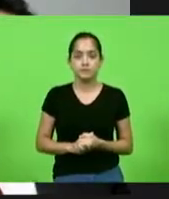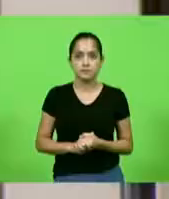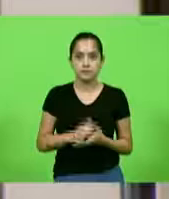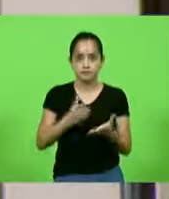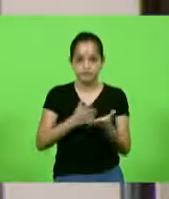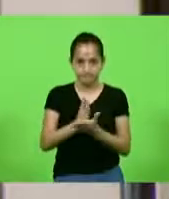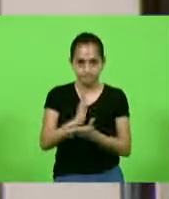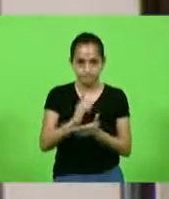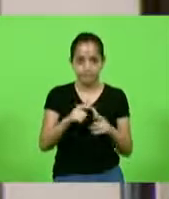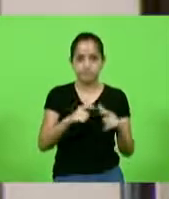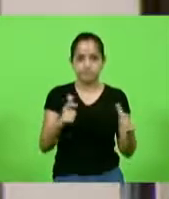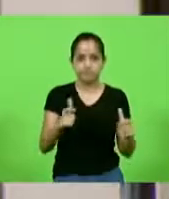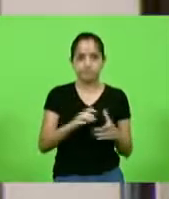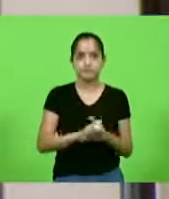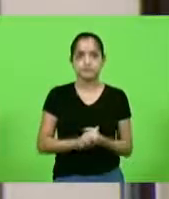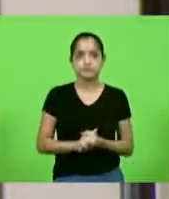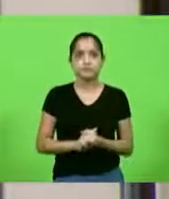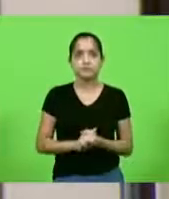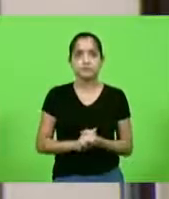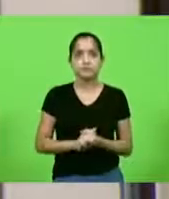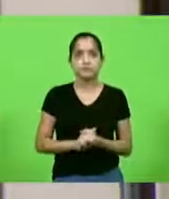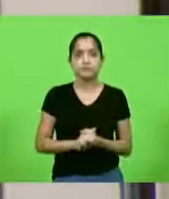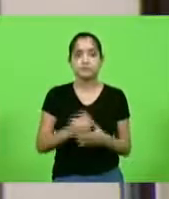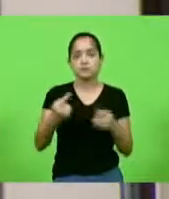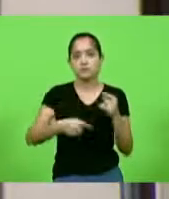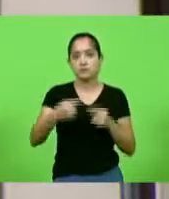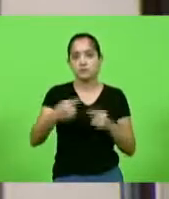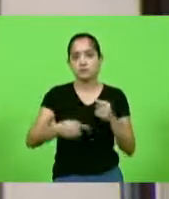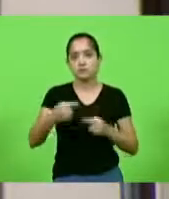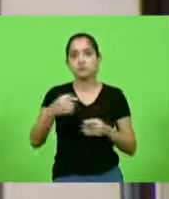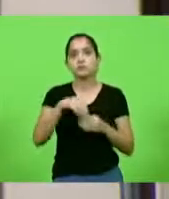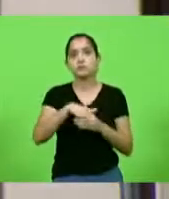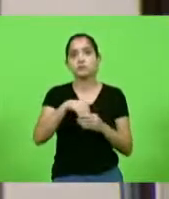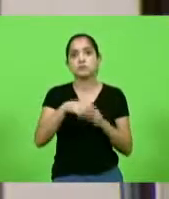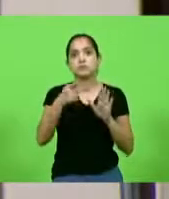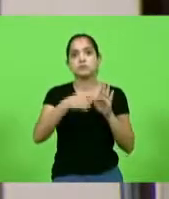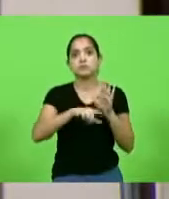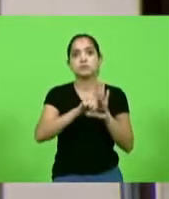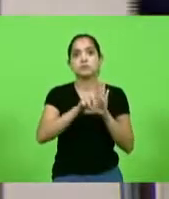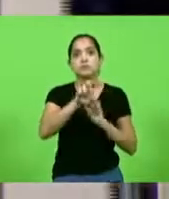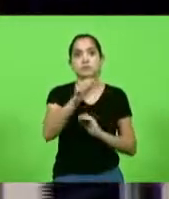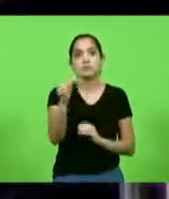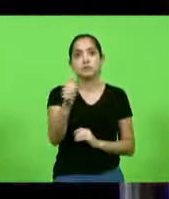Aprovado por maioria. Discussão e votação em turno único do projeto de lei